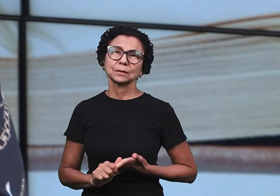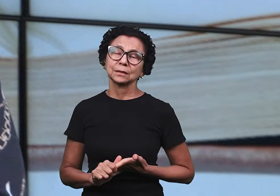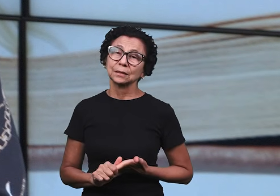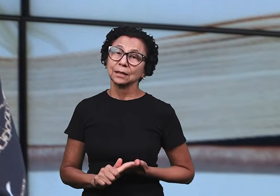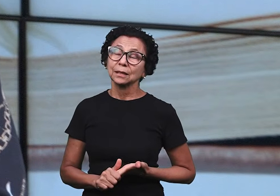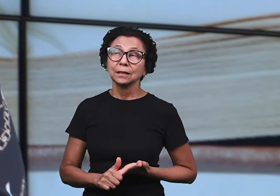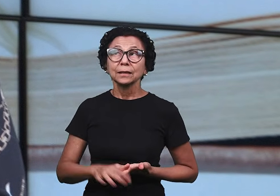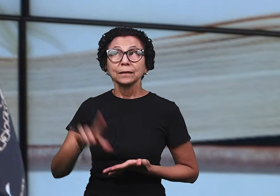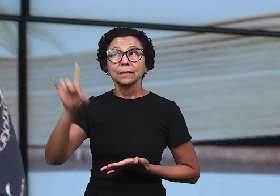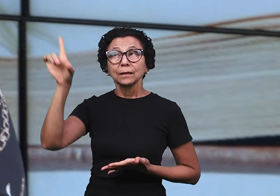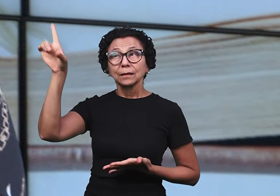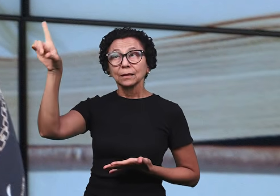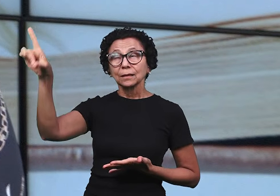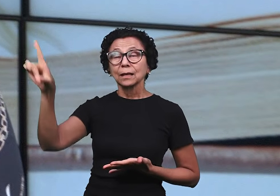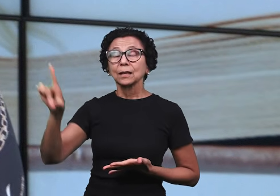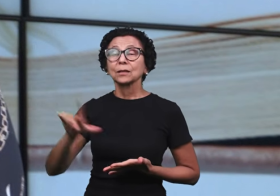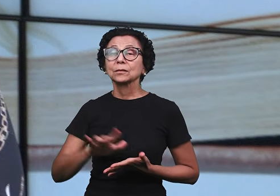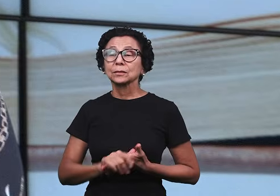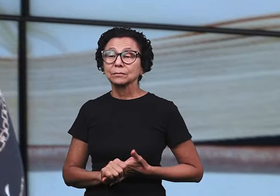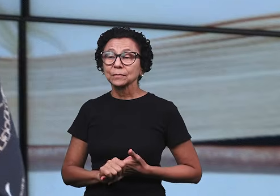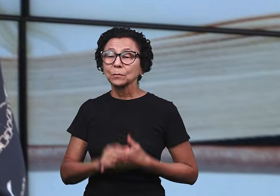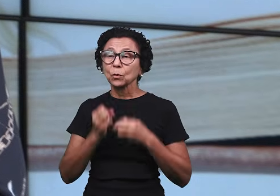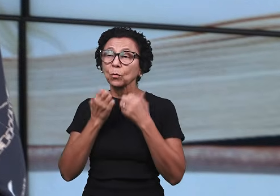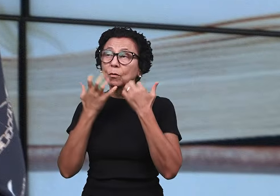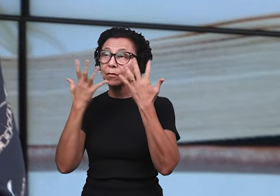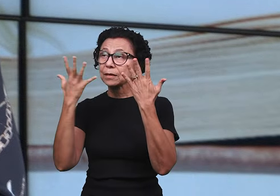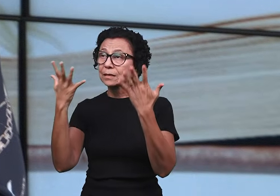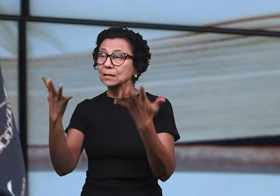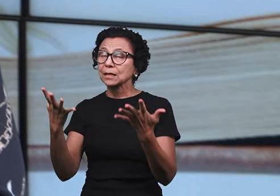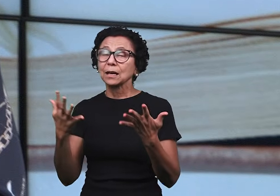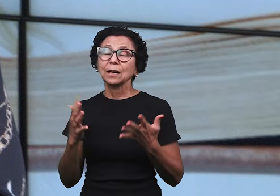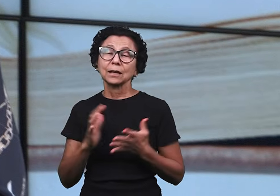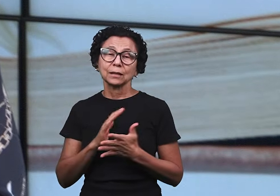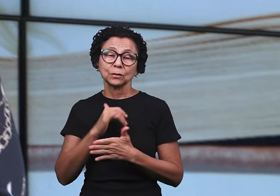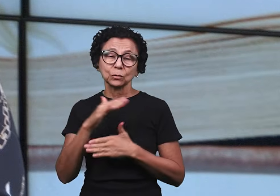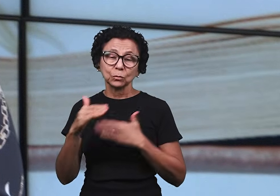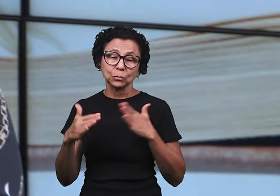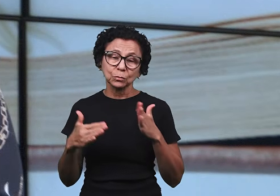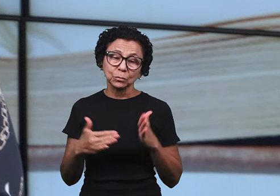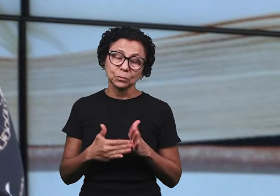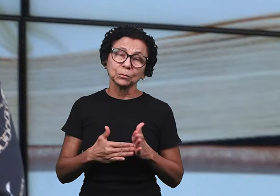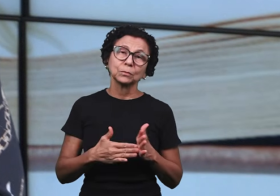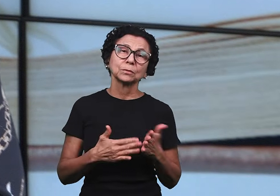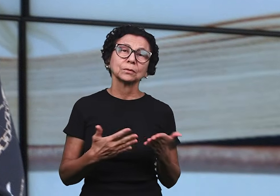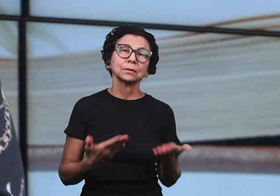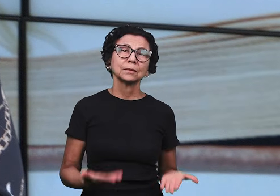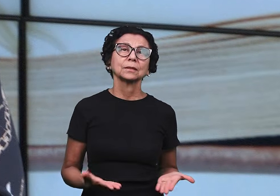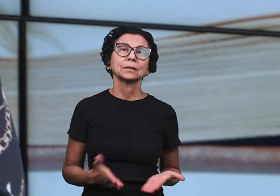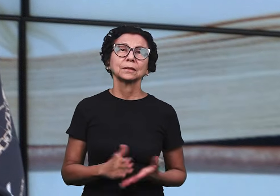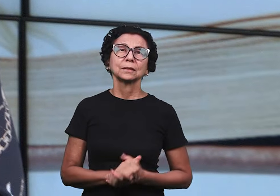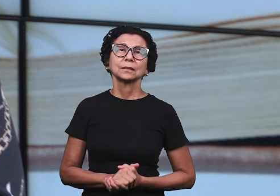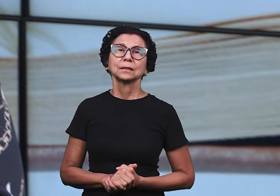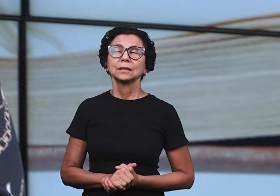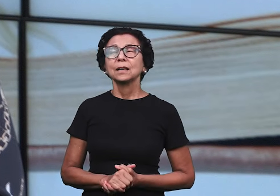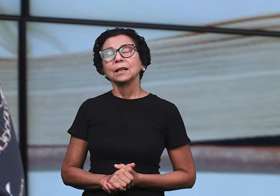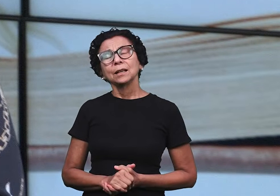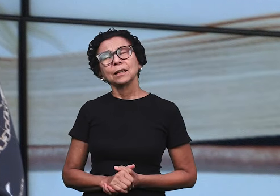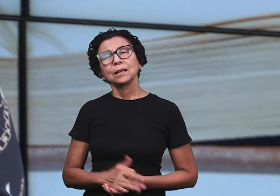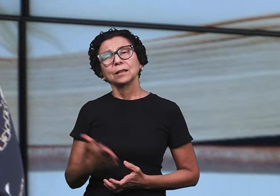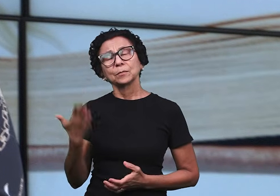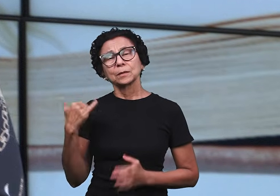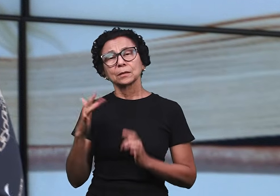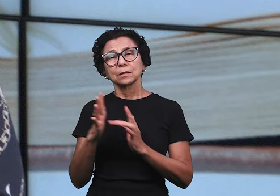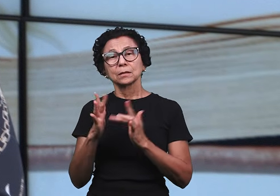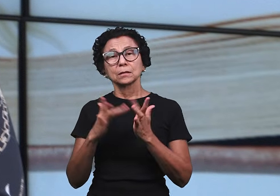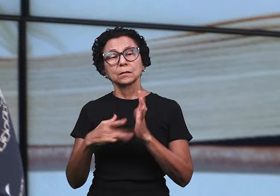pode transferir, derramar todas as suas necessidades, reconhecer o seu erro. Né? Por quê? Porque o Senhor já